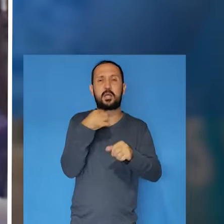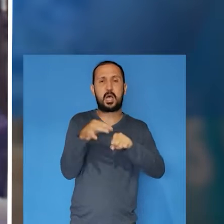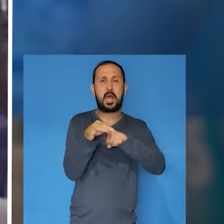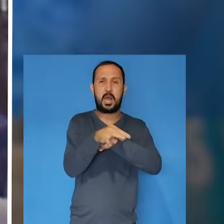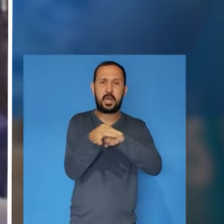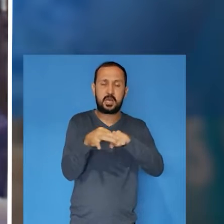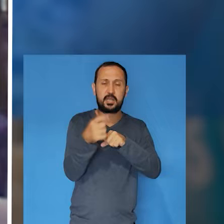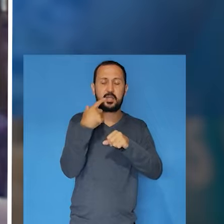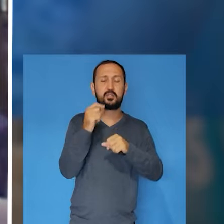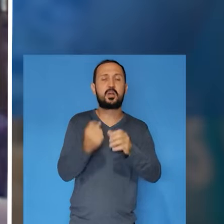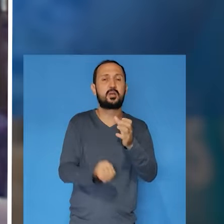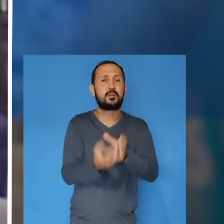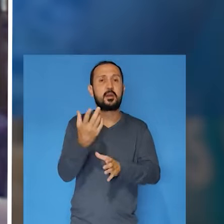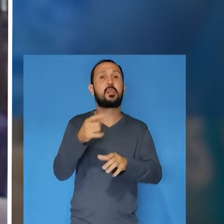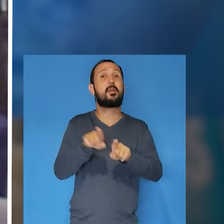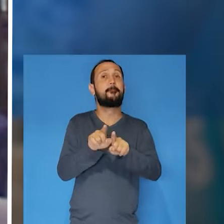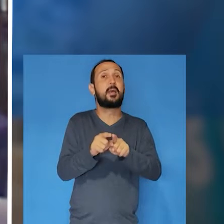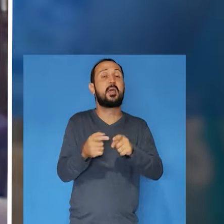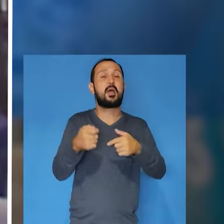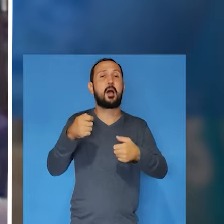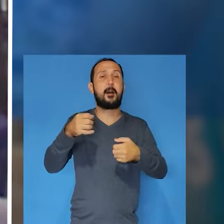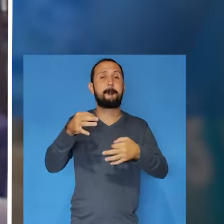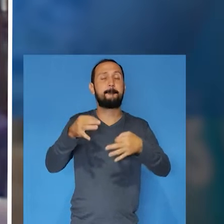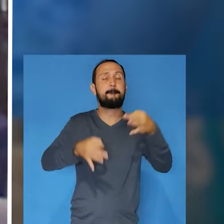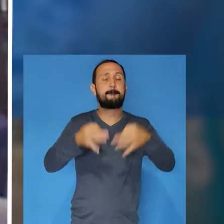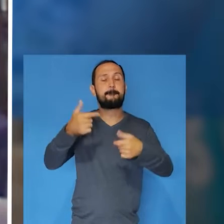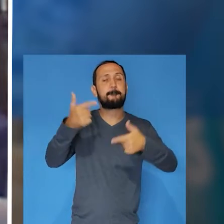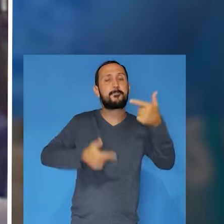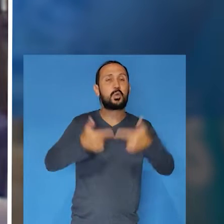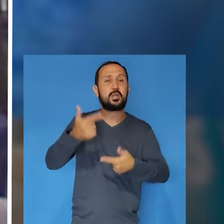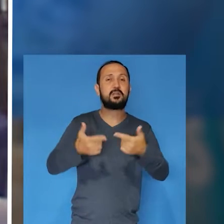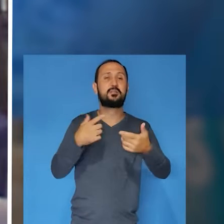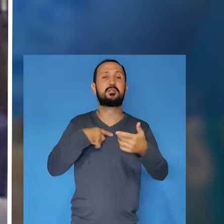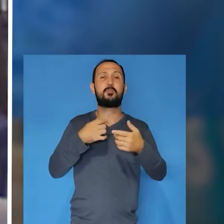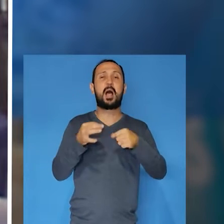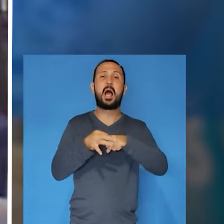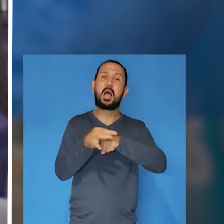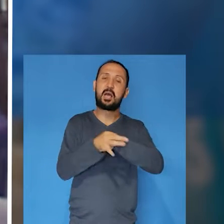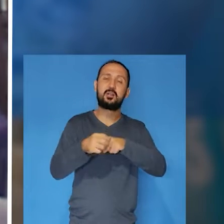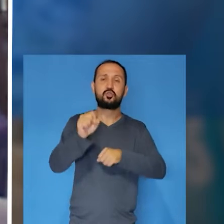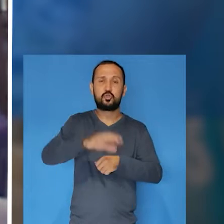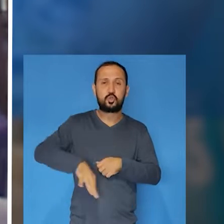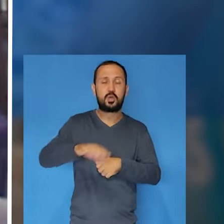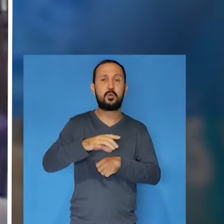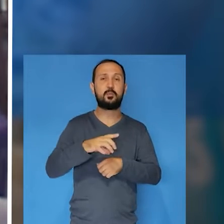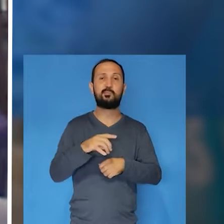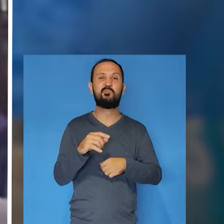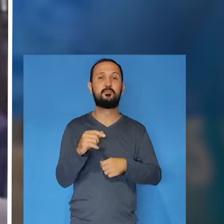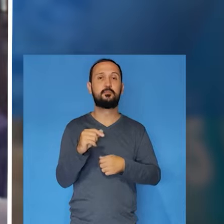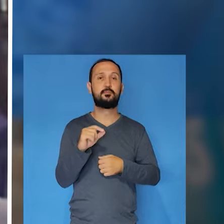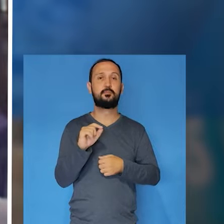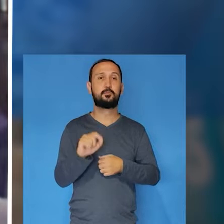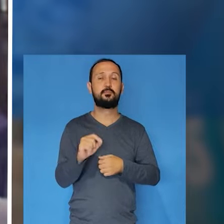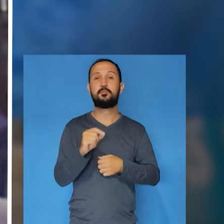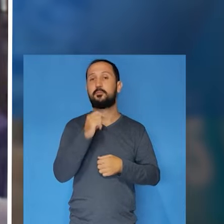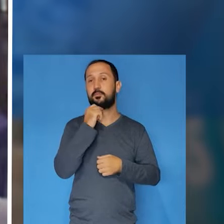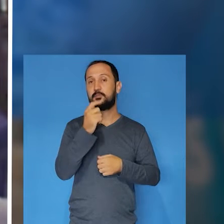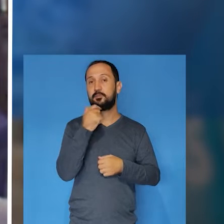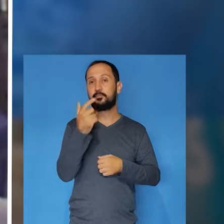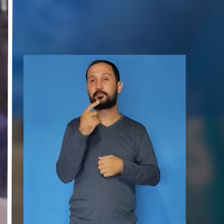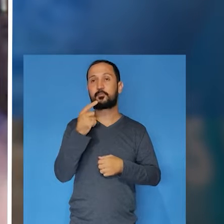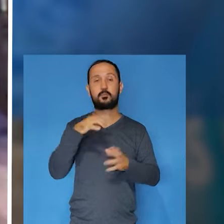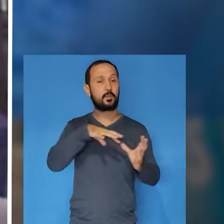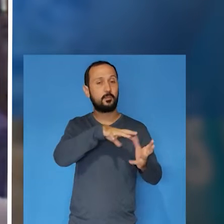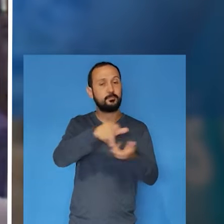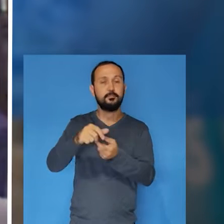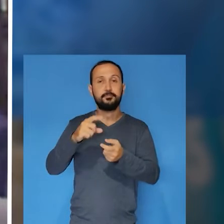uma produção jurídica, uma produção política, uma produção de crítica social, né? Que vai não apenas criar